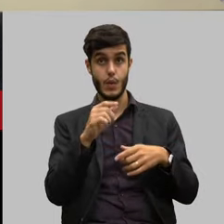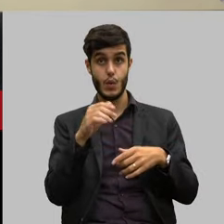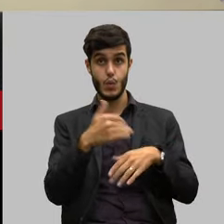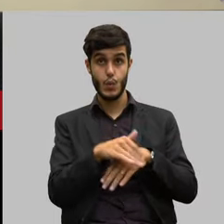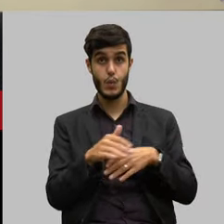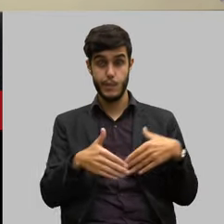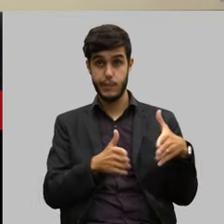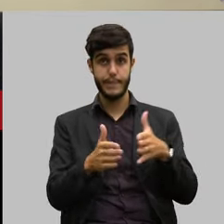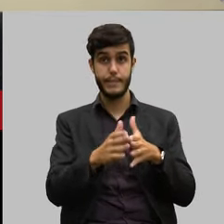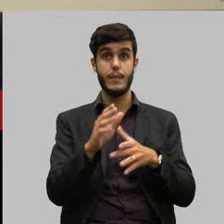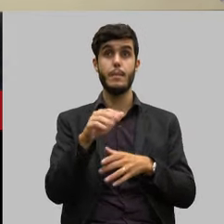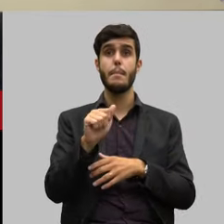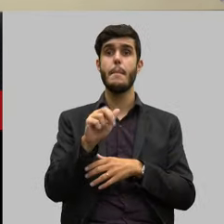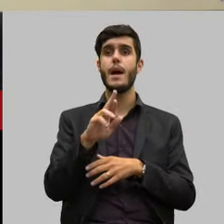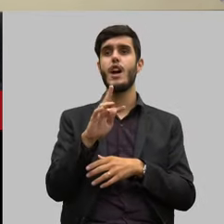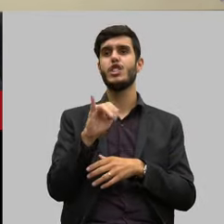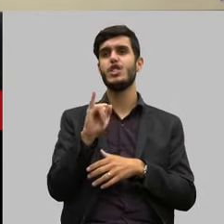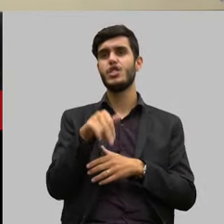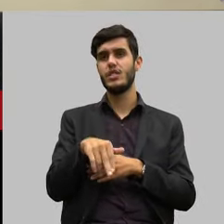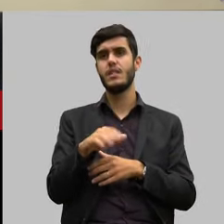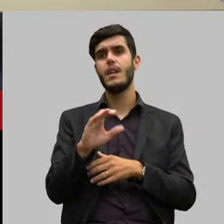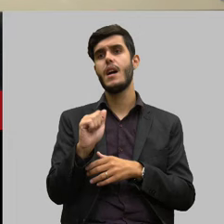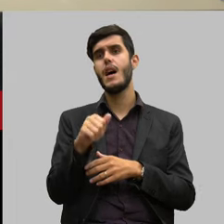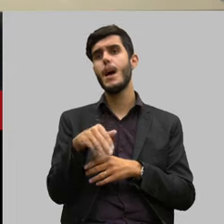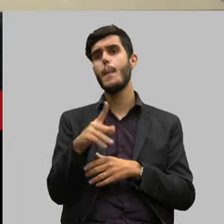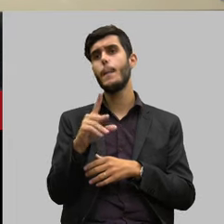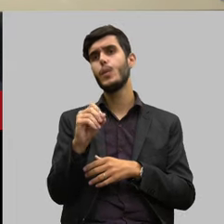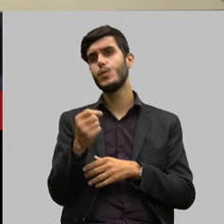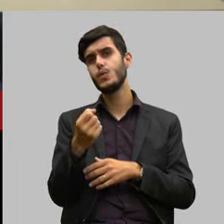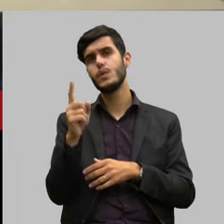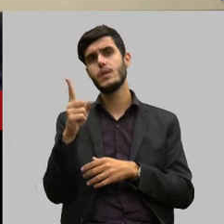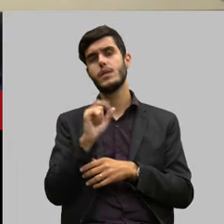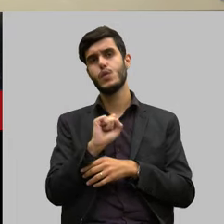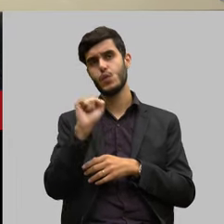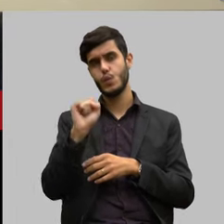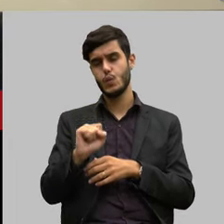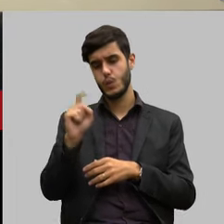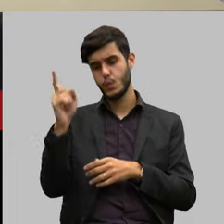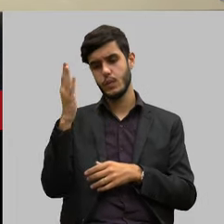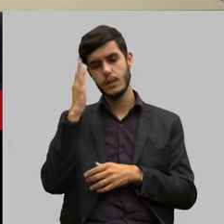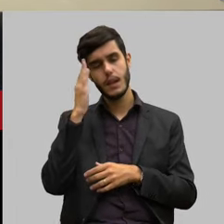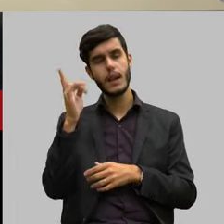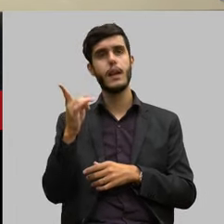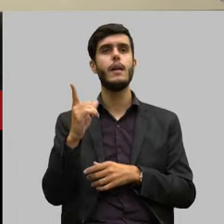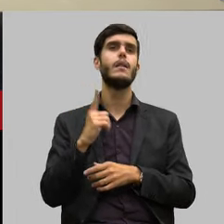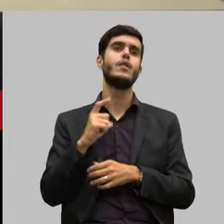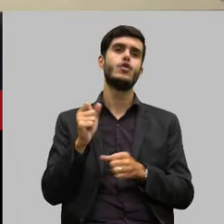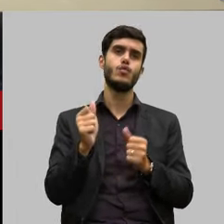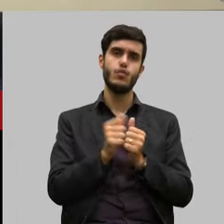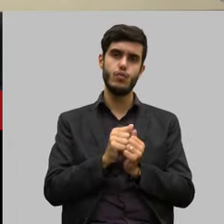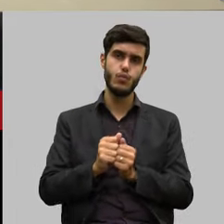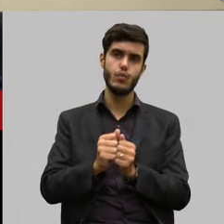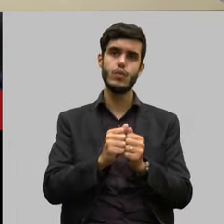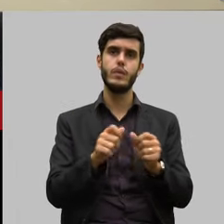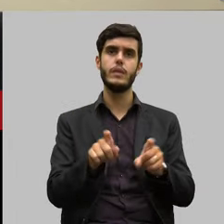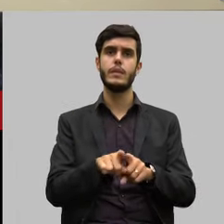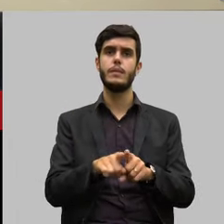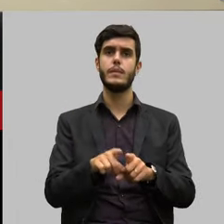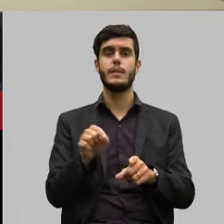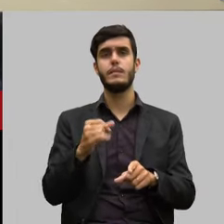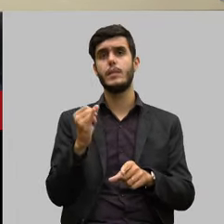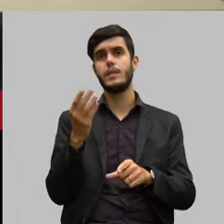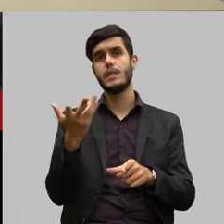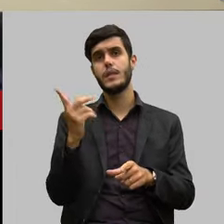centro-oeste já não é o sul Mas é obra que a gente participa ativamente juntos né E sem contar a